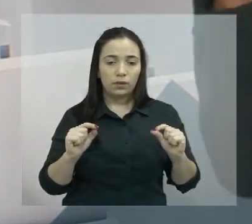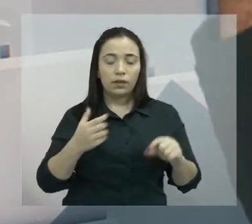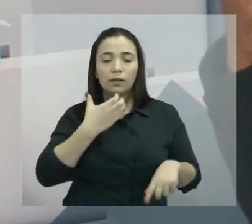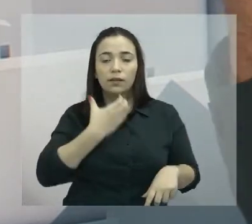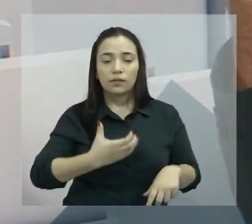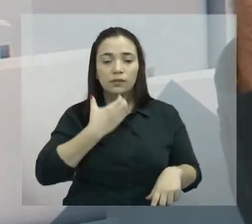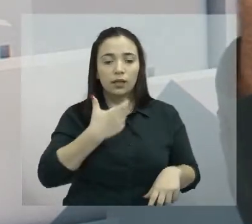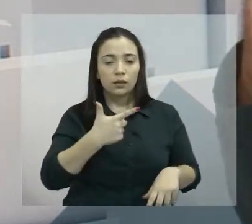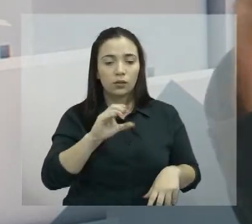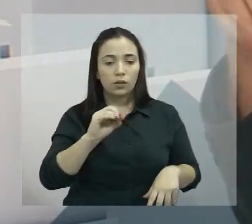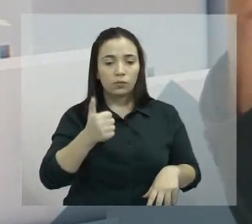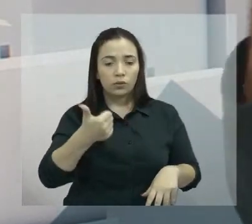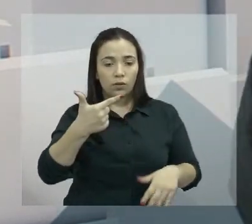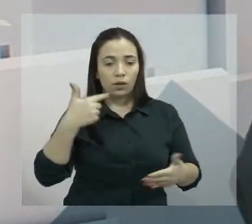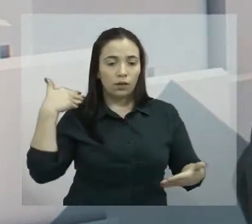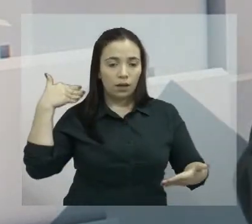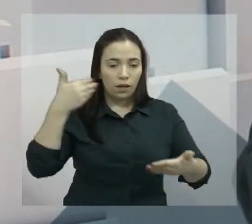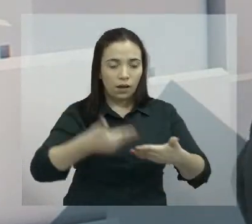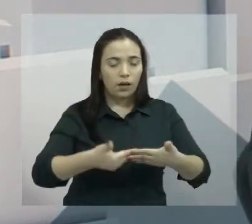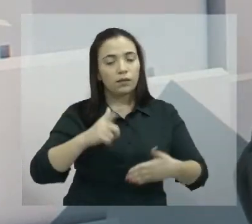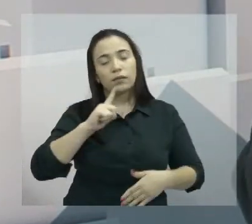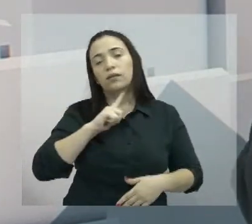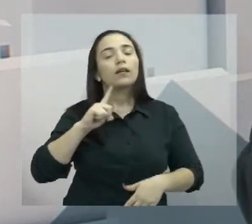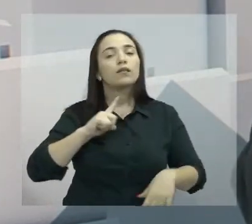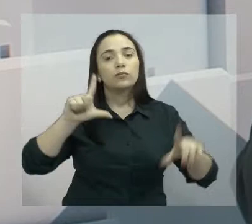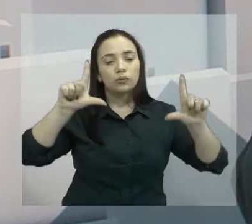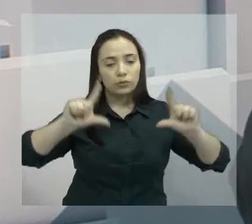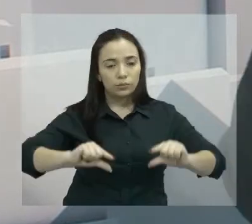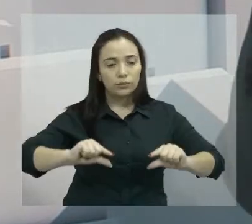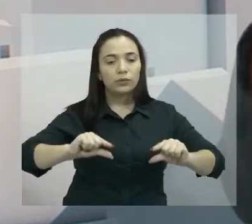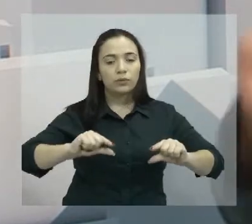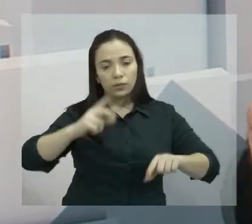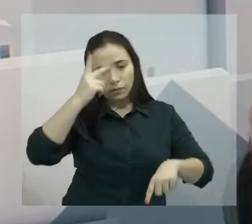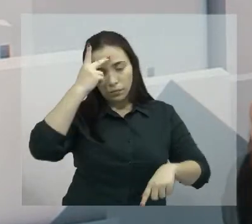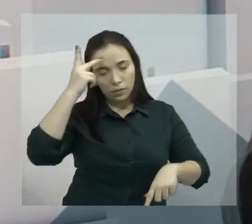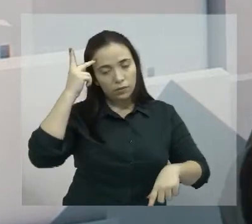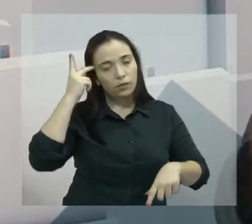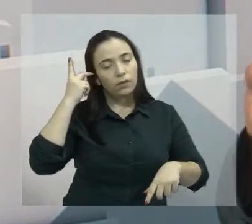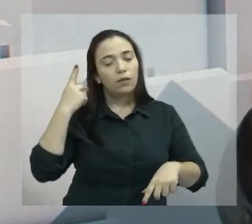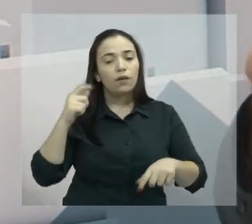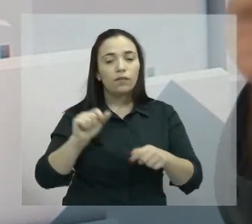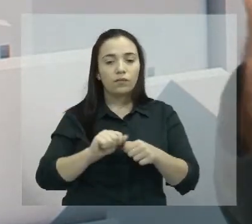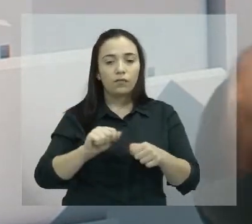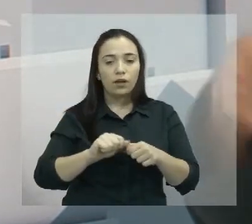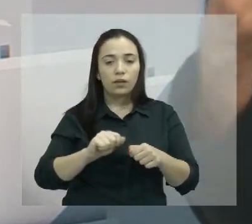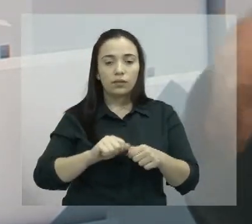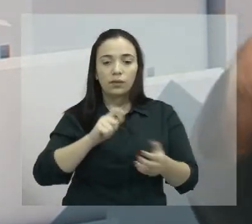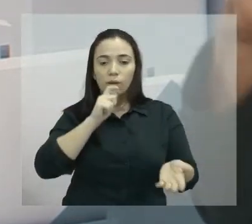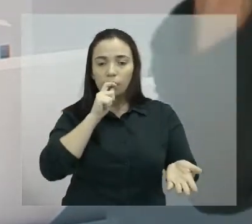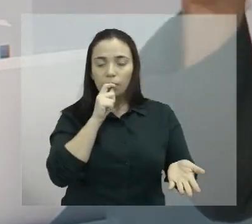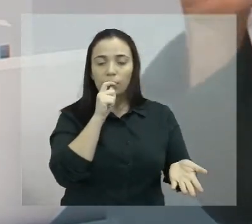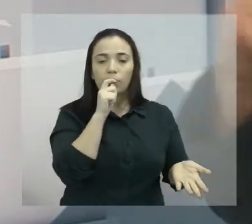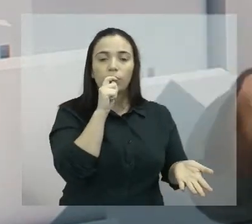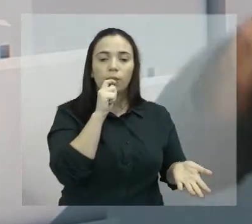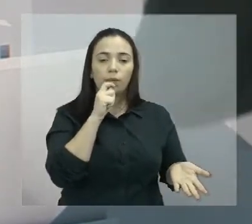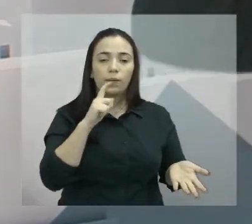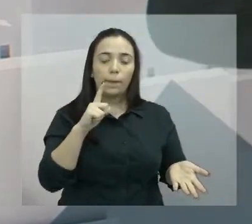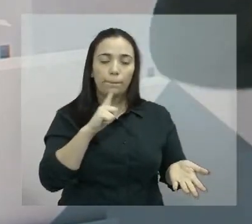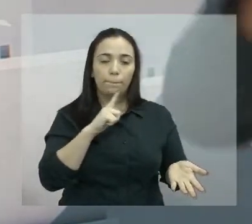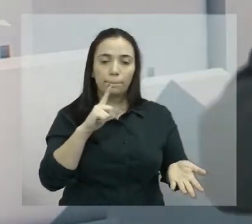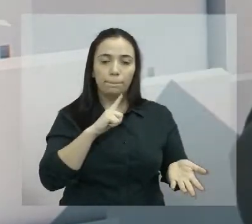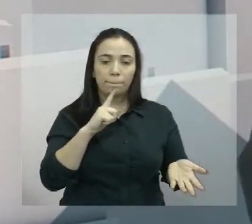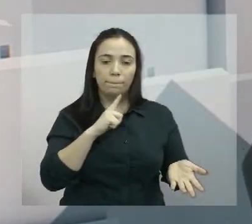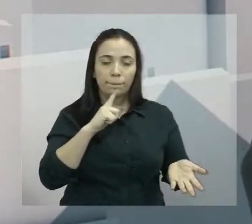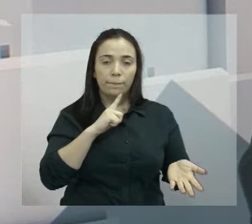dezembro de 2012 para cá, houve uma redução significativa de número de pessoas que fazem um teste do bafômetro. Não é que ha havido